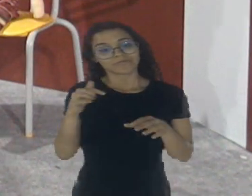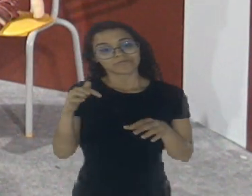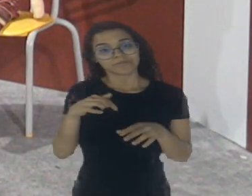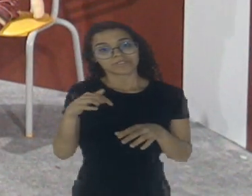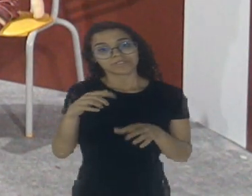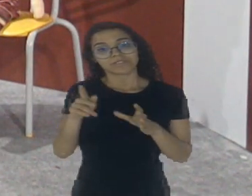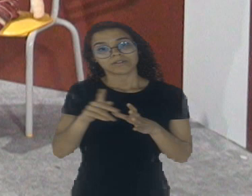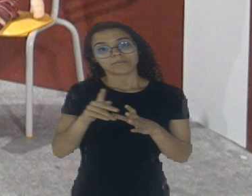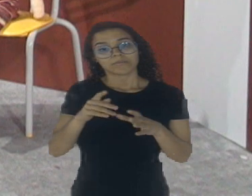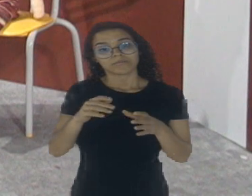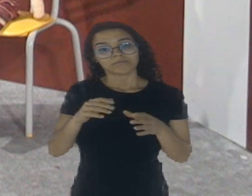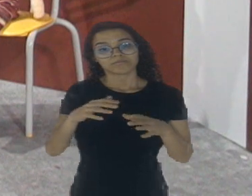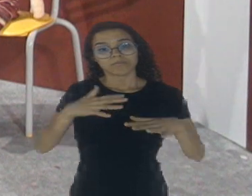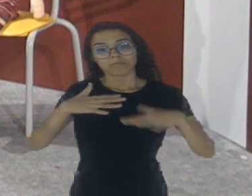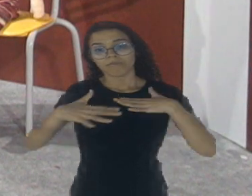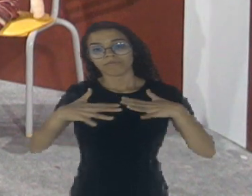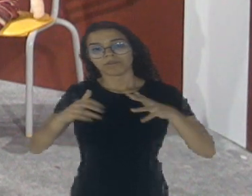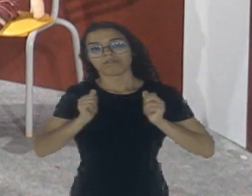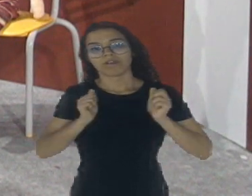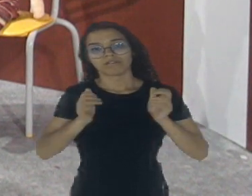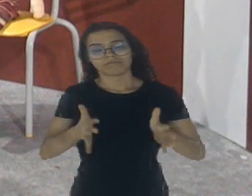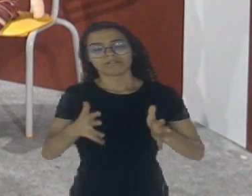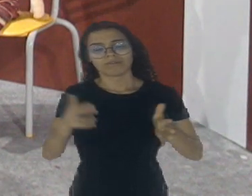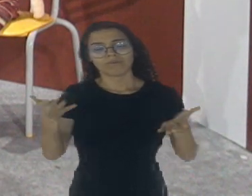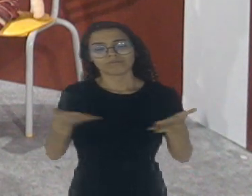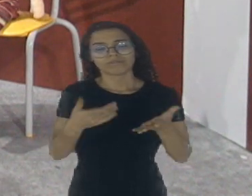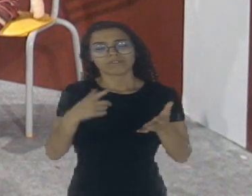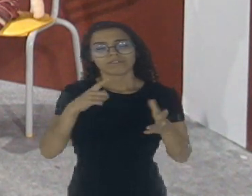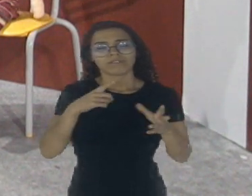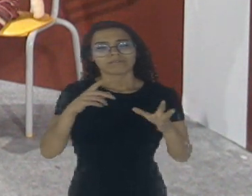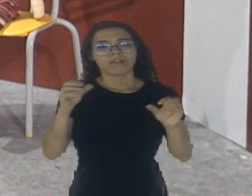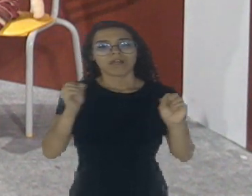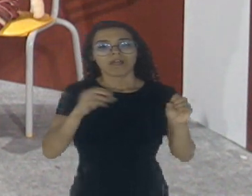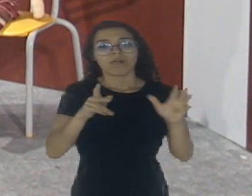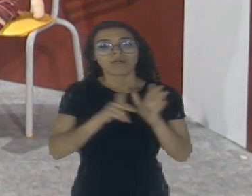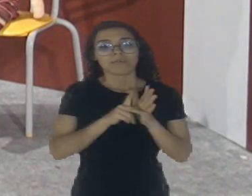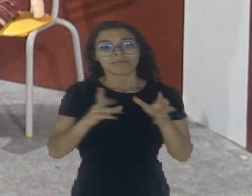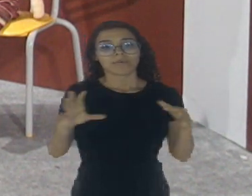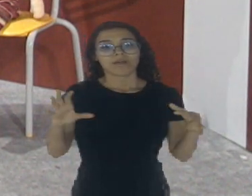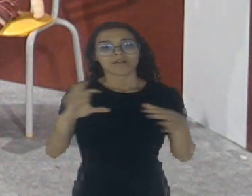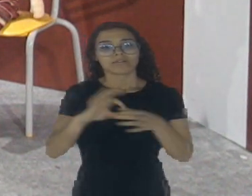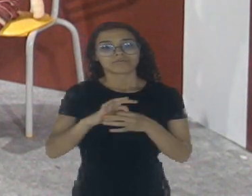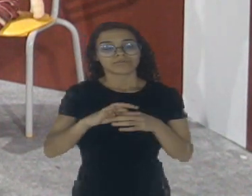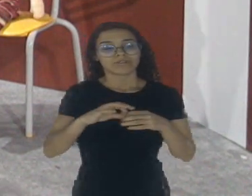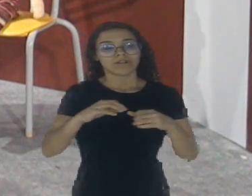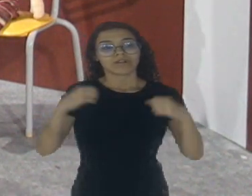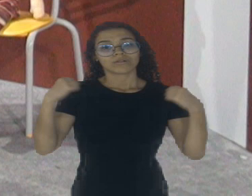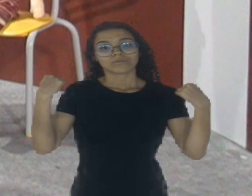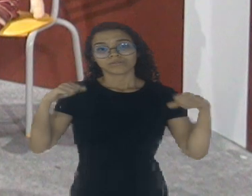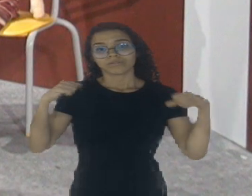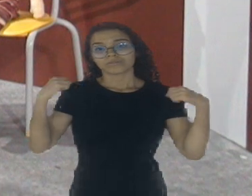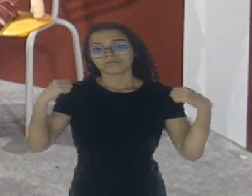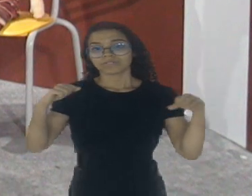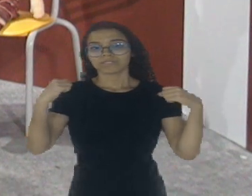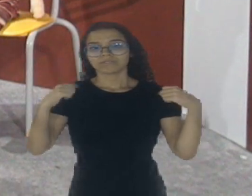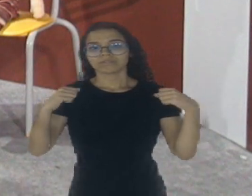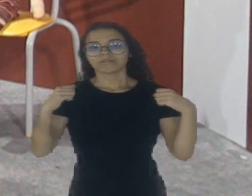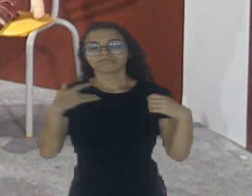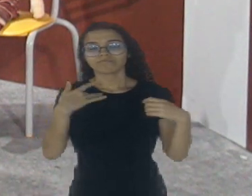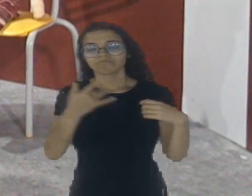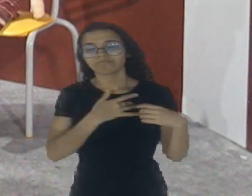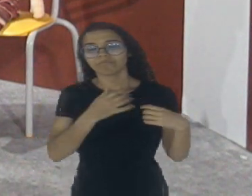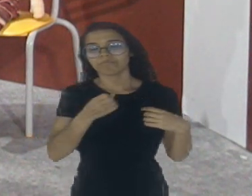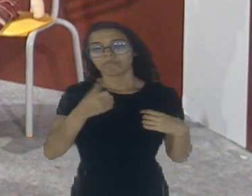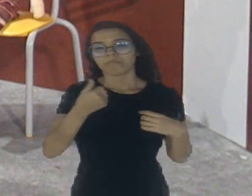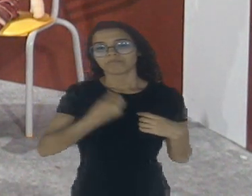gente trabalha com temas relacionados à educação física, à qualidade de vida e bem-estar, tá certo? E aí, na aula de hoje, nós